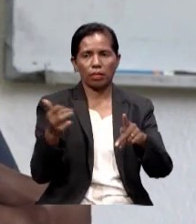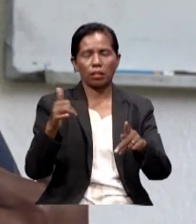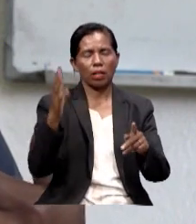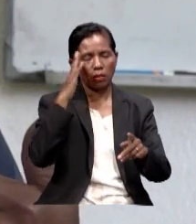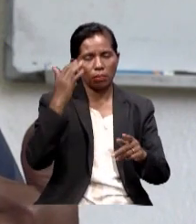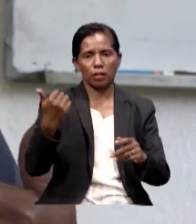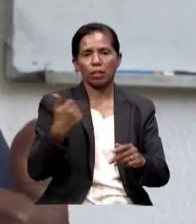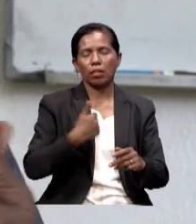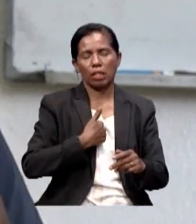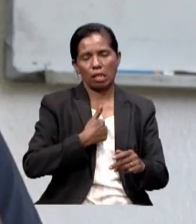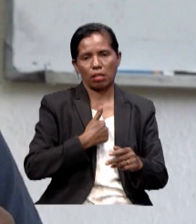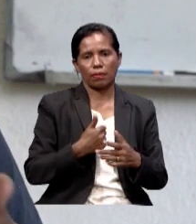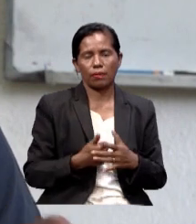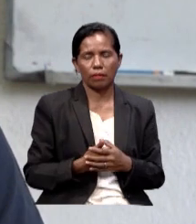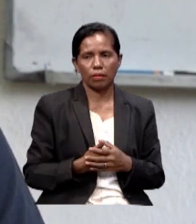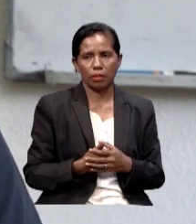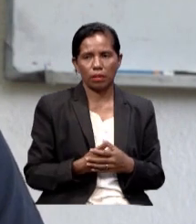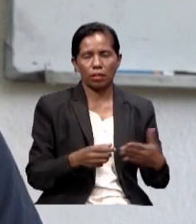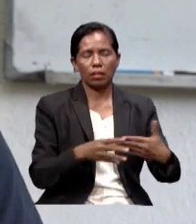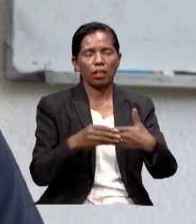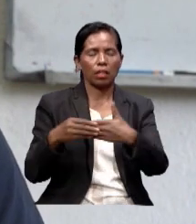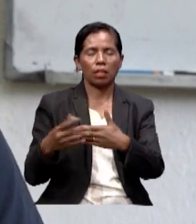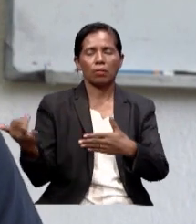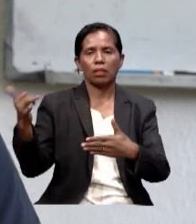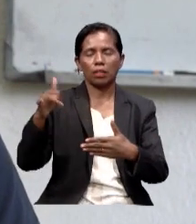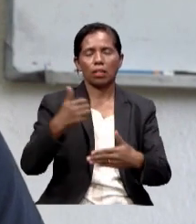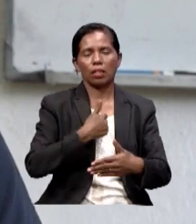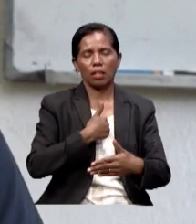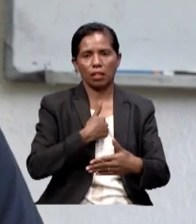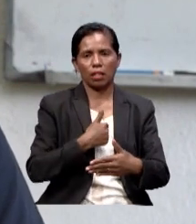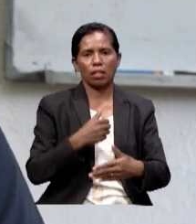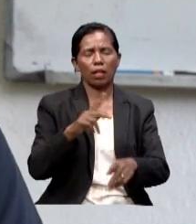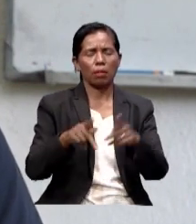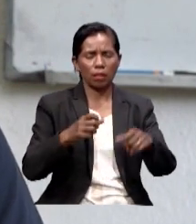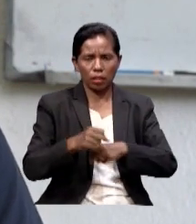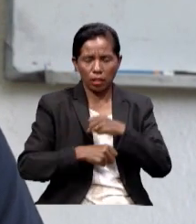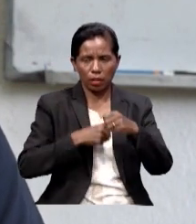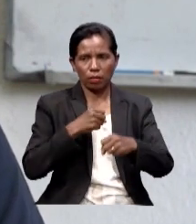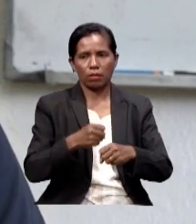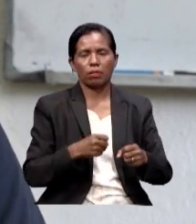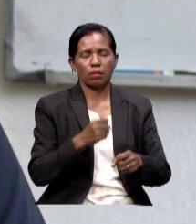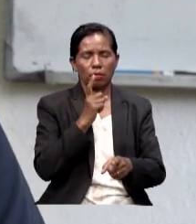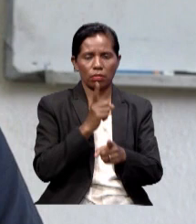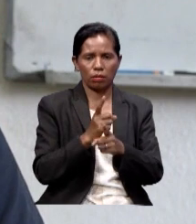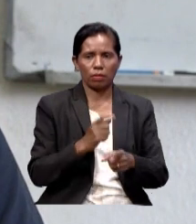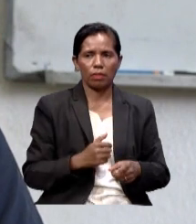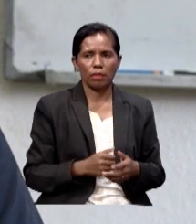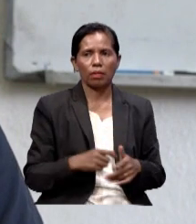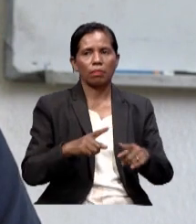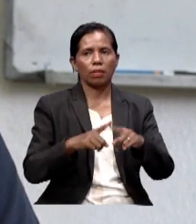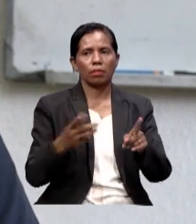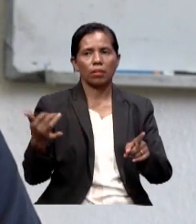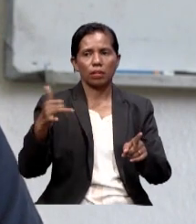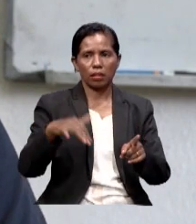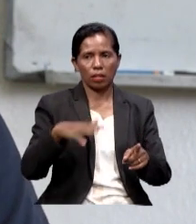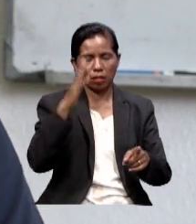ade. Ukunnya pasir ni an los baik tenu povo lah. Povo tirus los. Ita ni povo tirus los. Mungkin sirah hansau